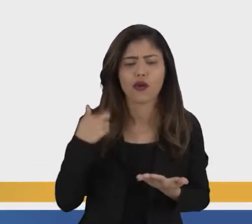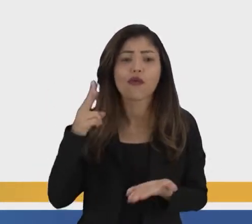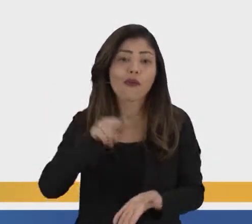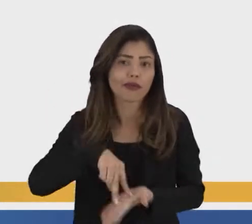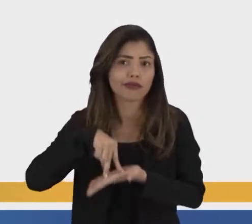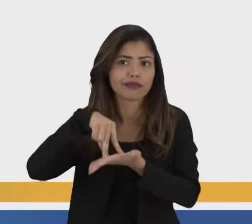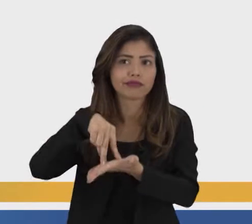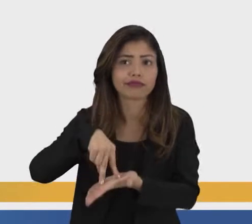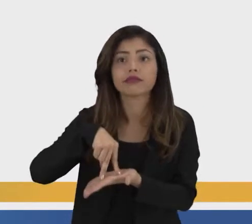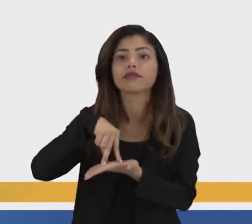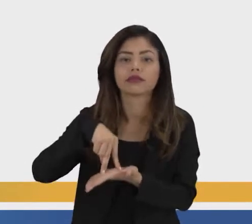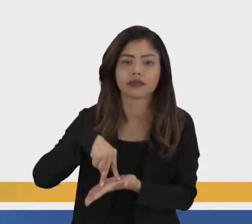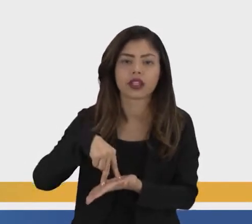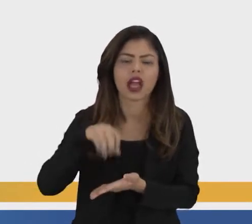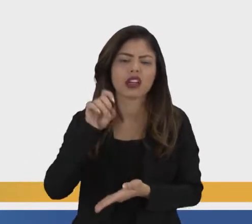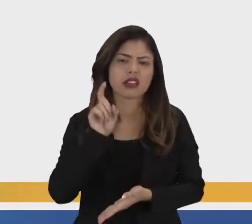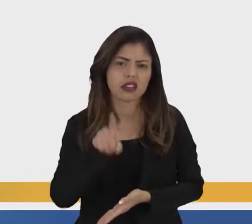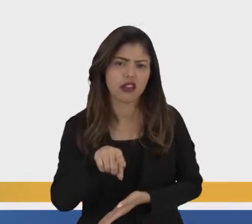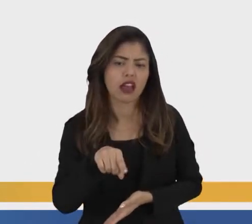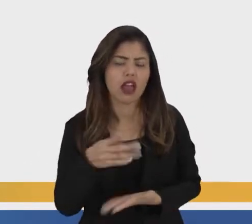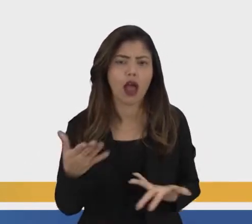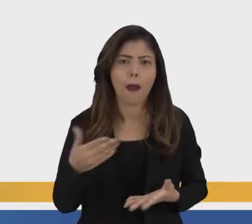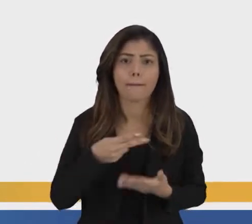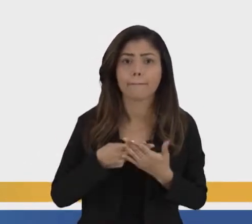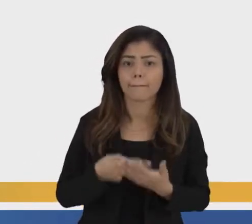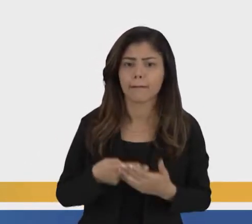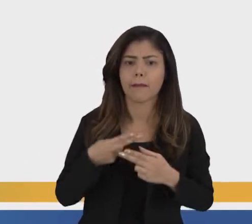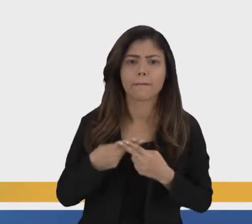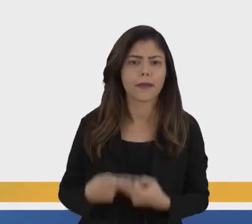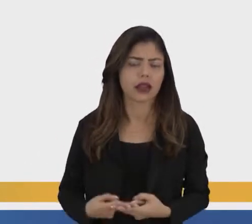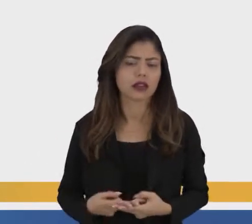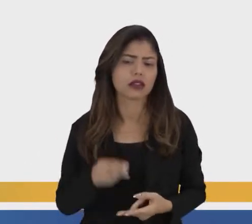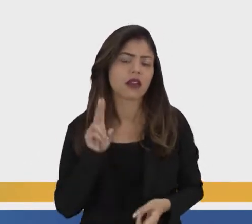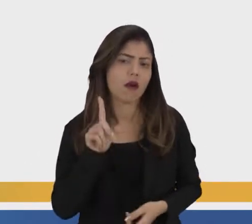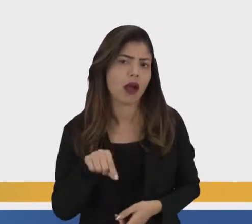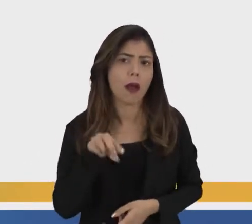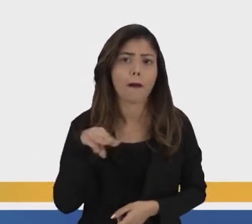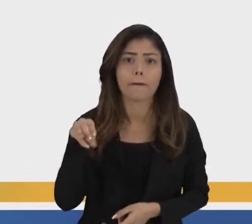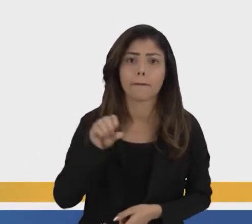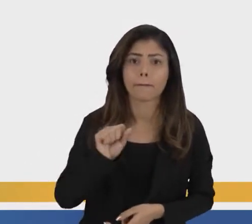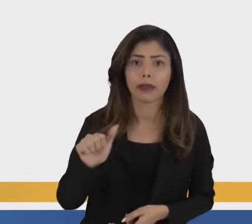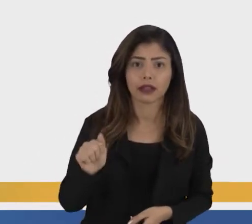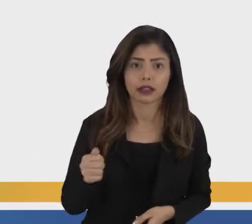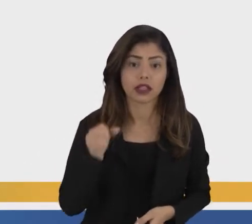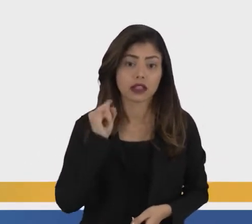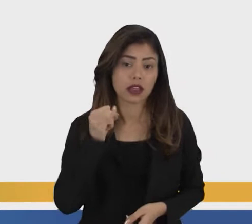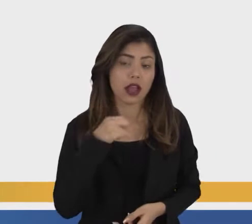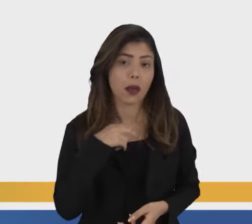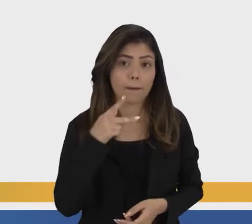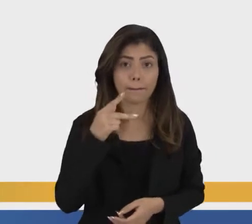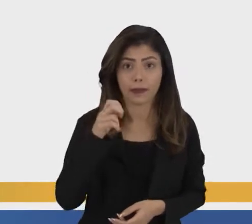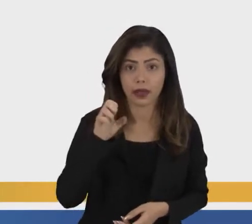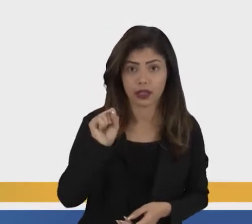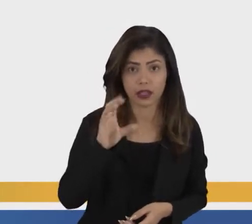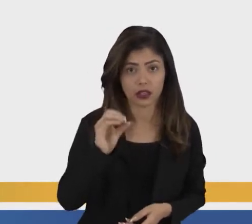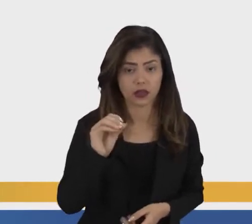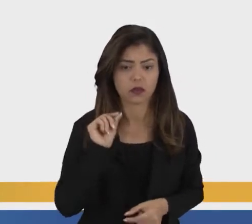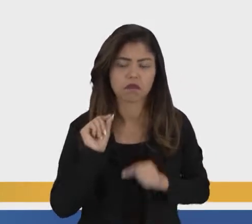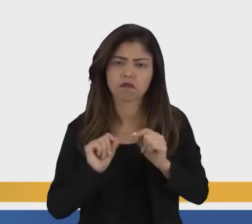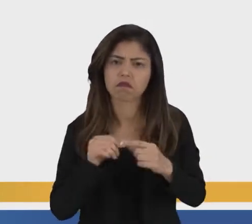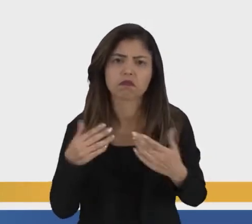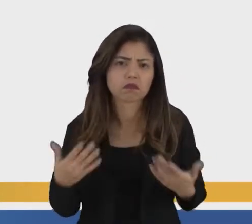que peso é de fato a conferência de massa? Então, se peso não for massa, o que seria